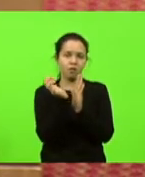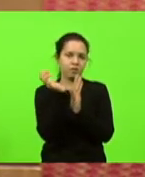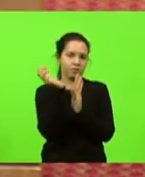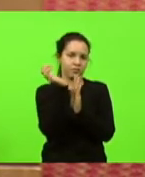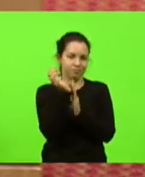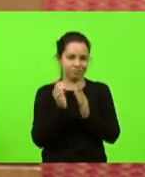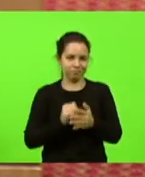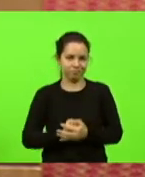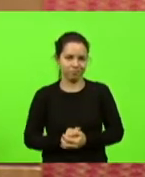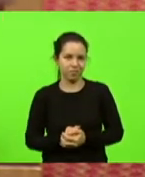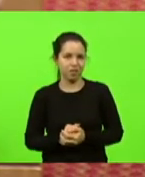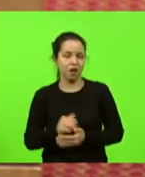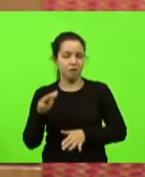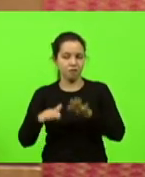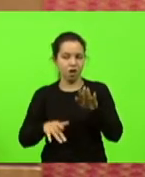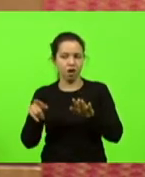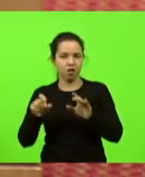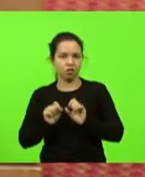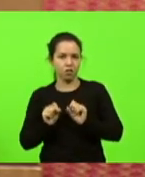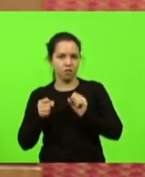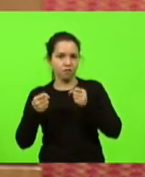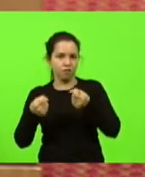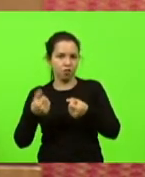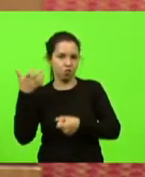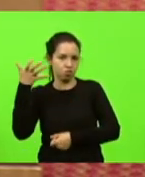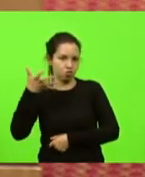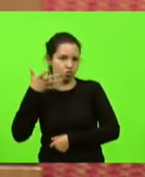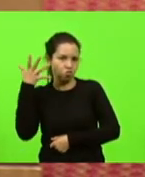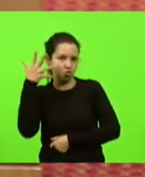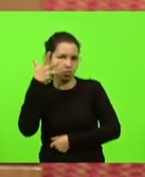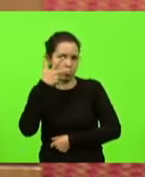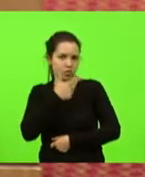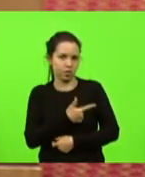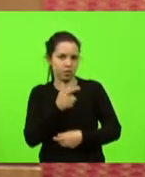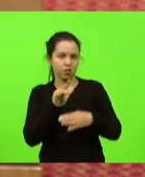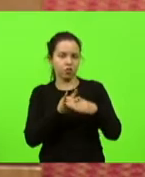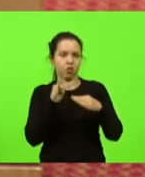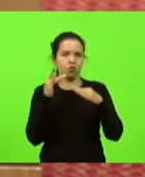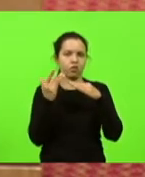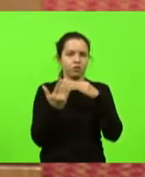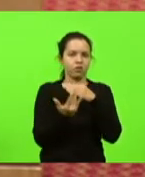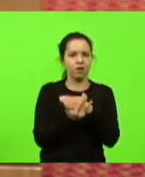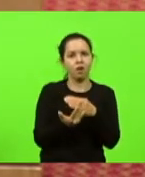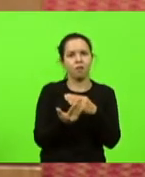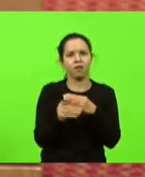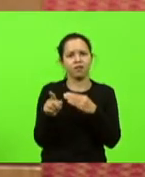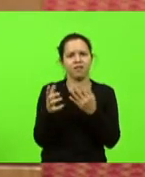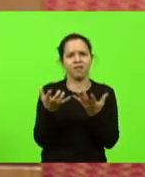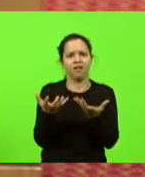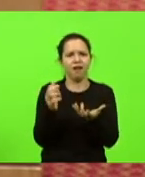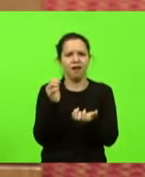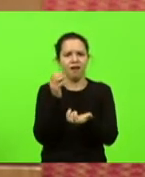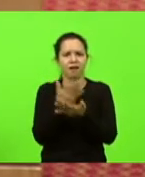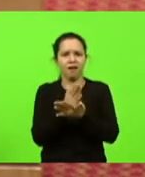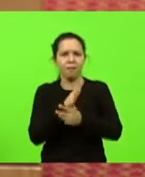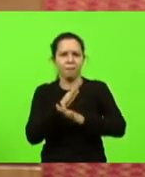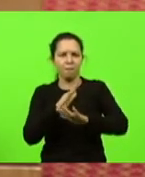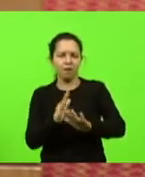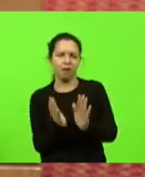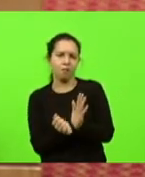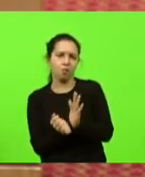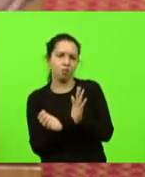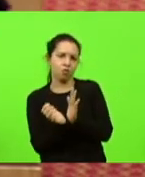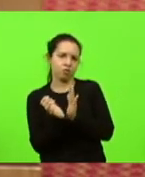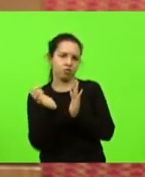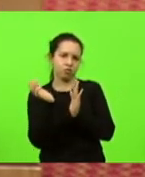eles defendem em discurso bonito na rede social, querem acabar com a burocracia, esse país é